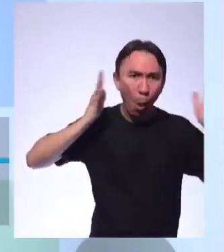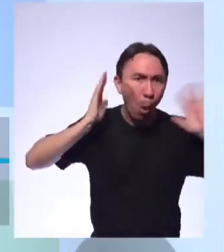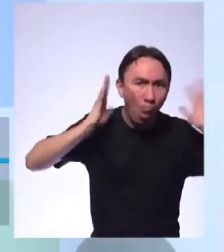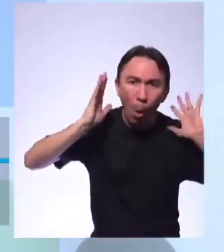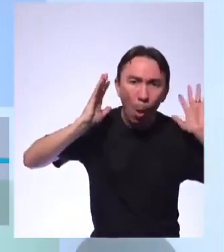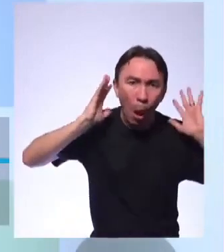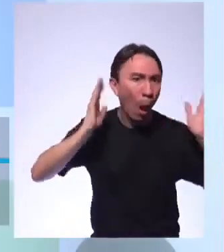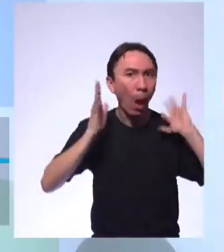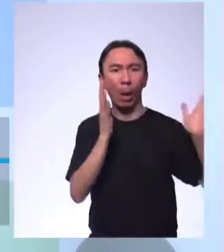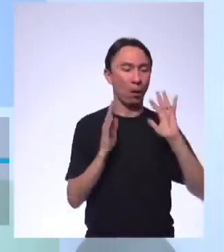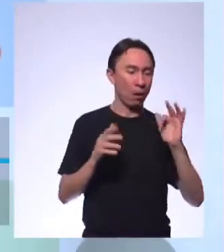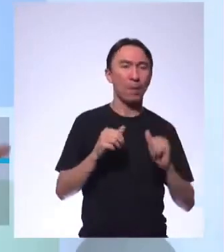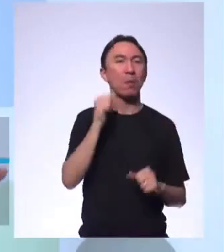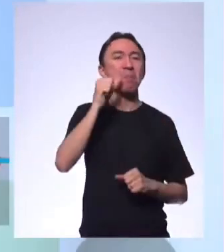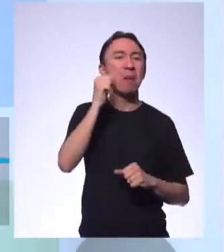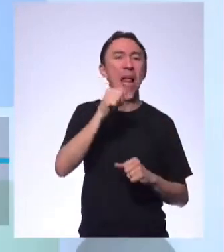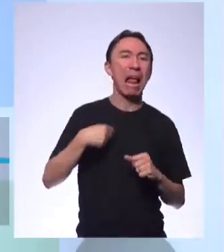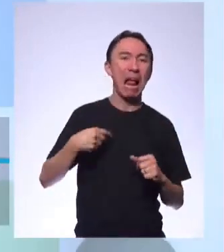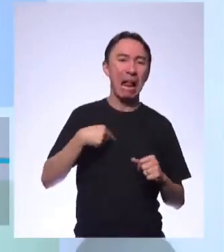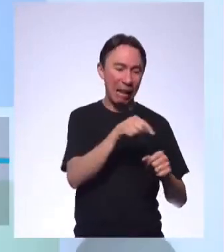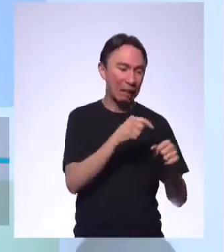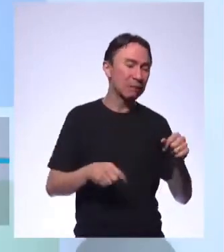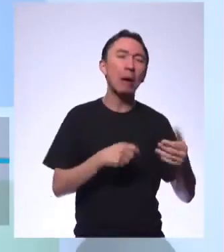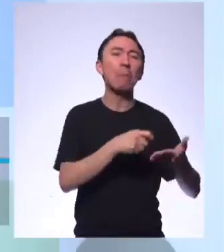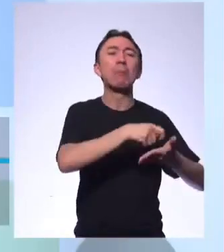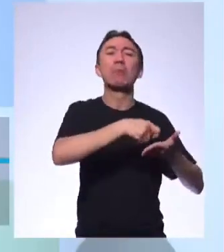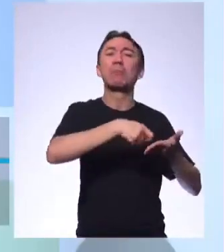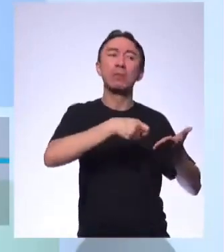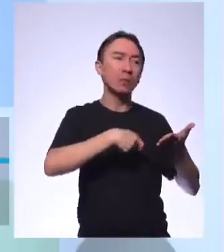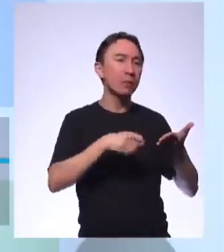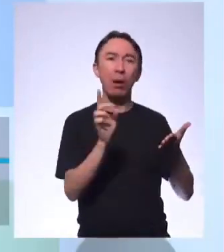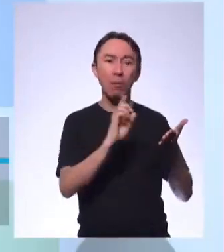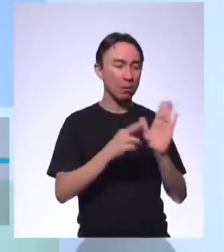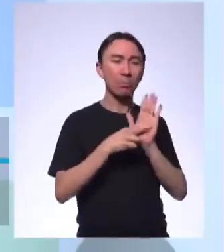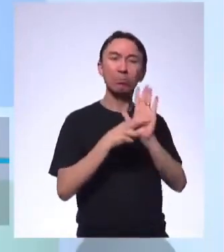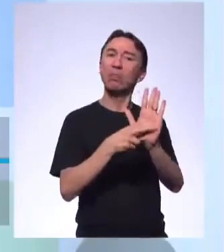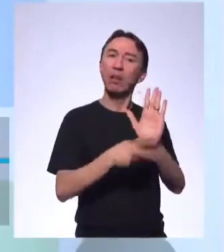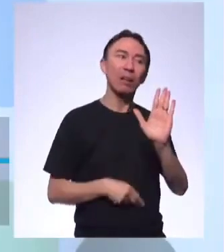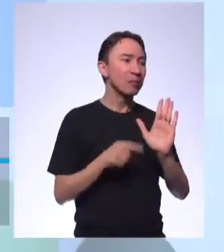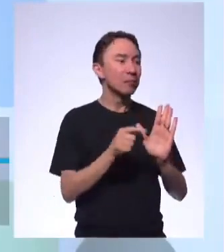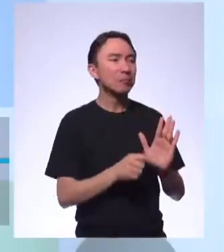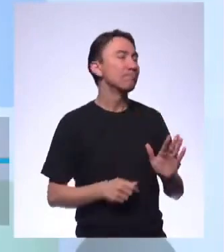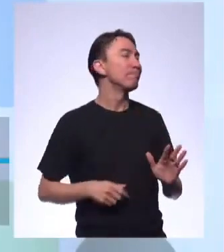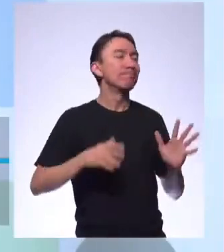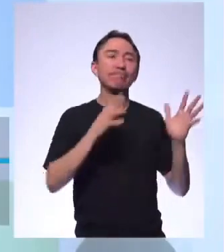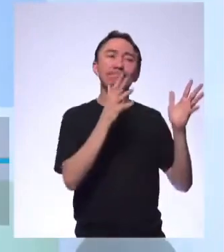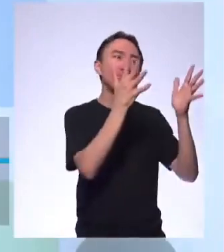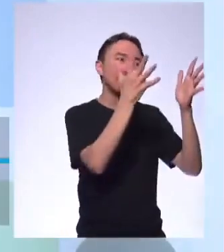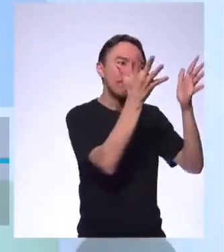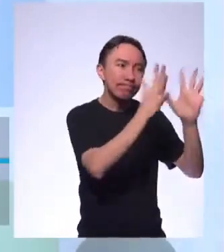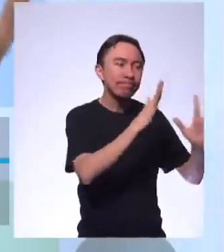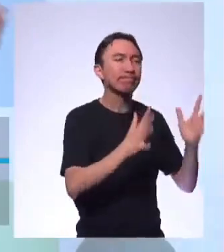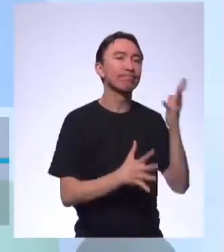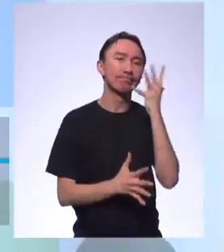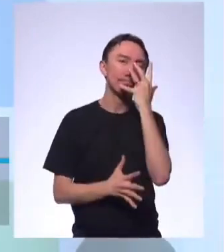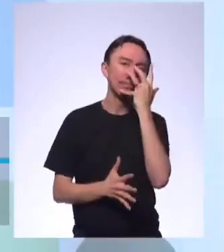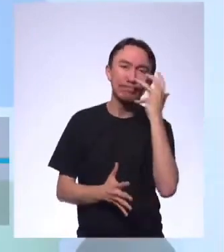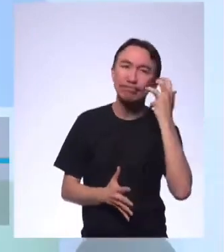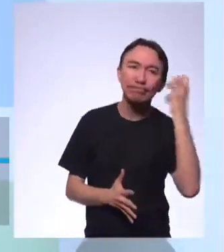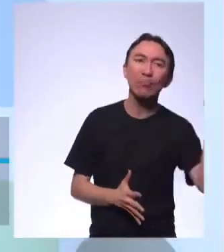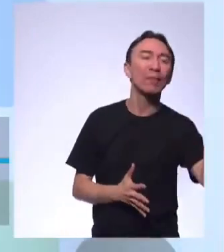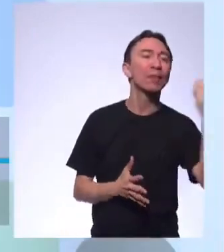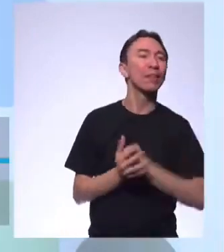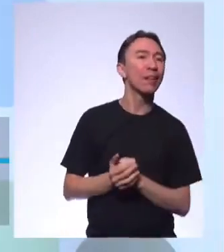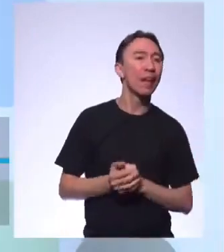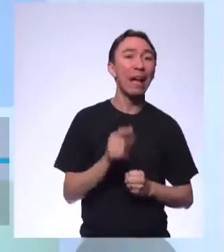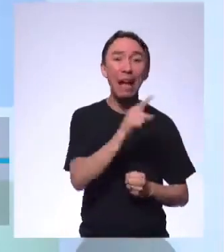mulher sendo ali representada na literatura como alguém desejada, como alguém inalcançável. Ela tinha o mesmo valor, olha que absurdo